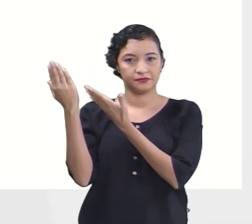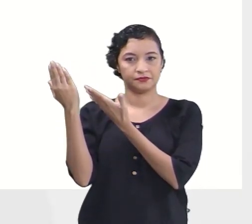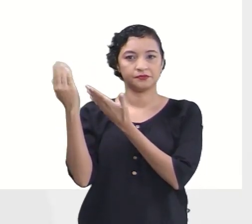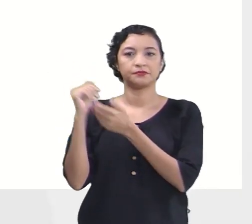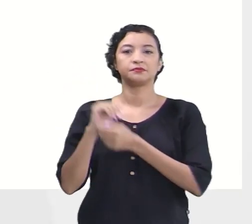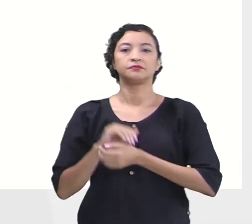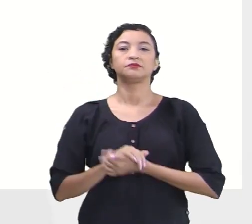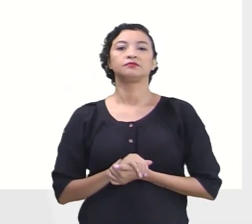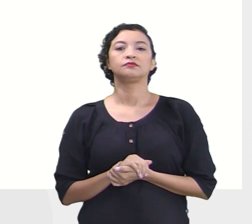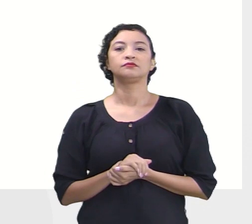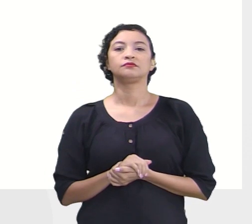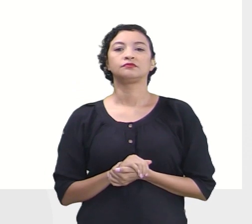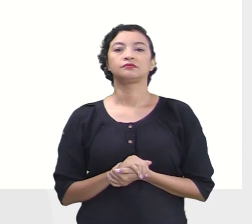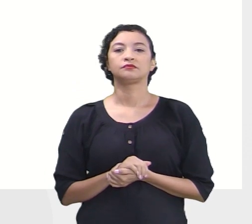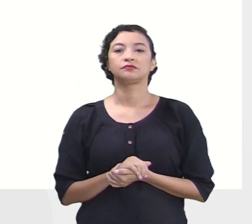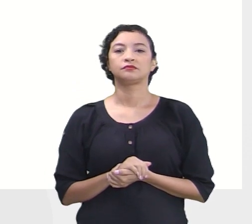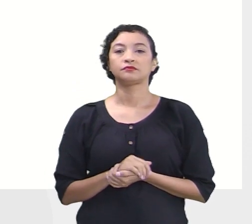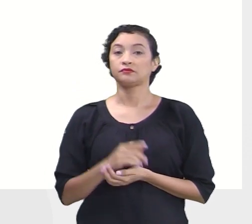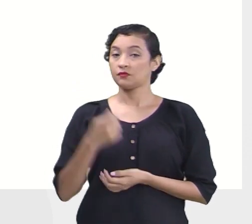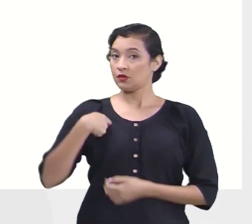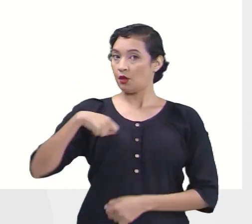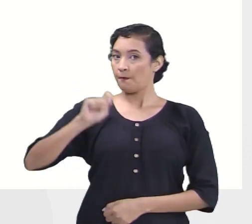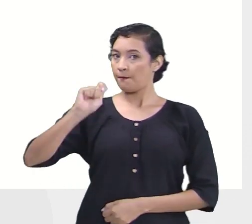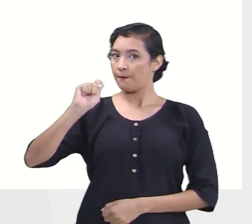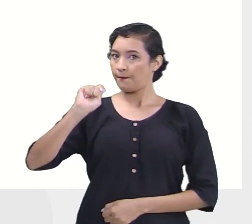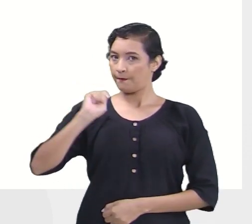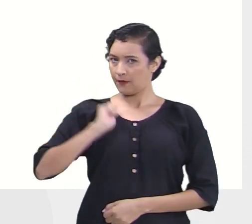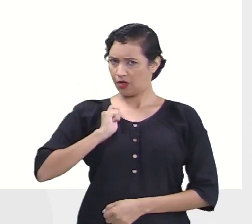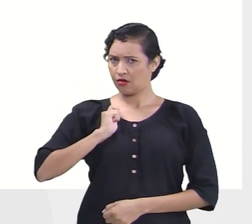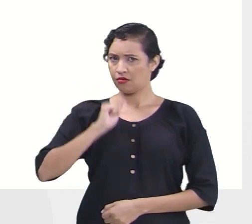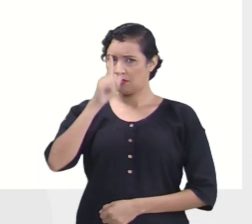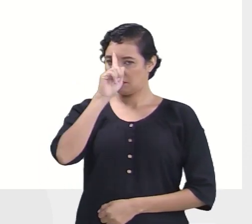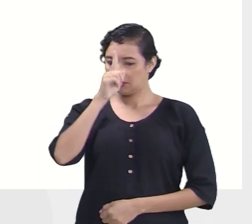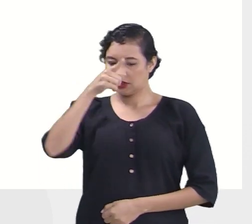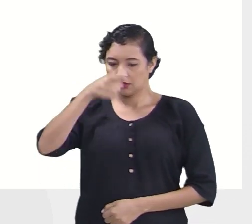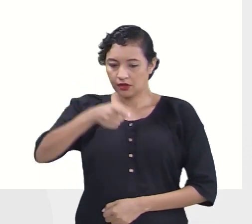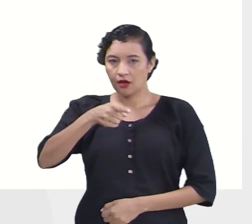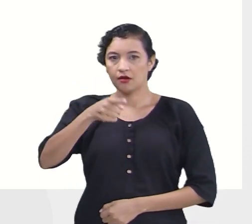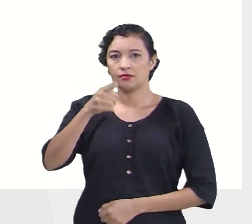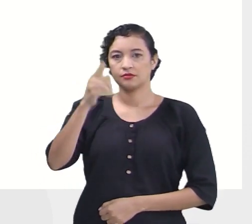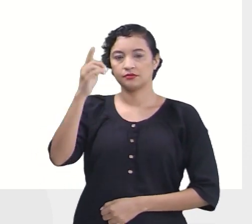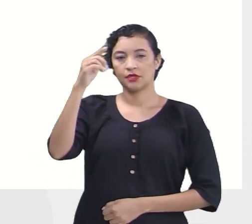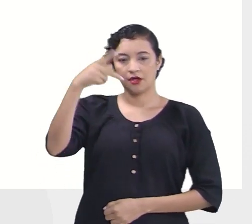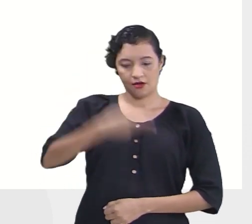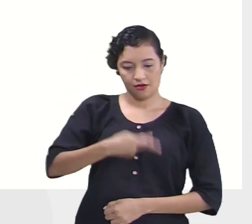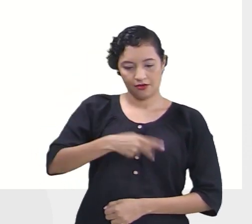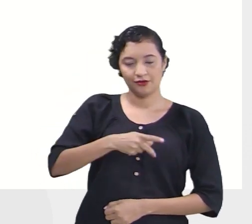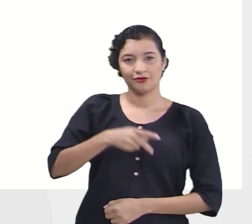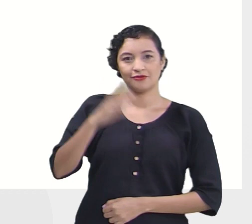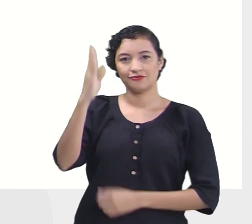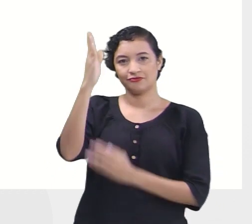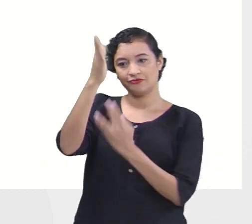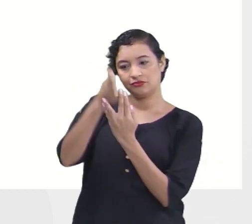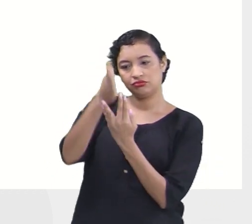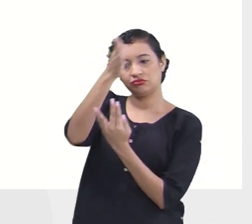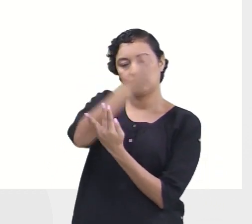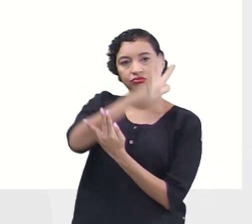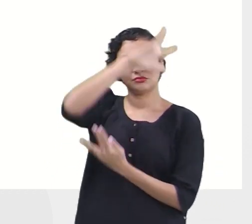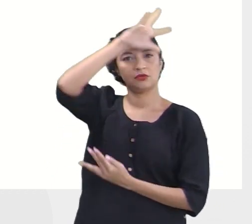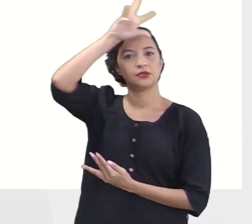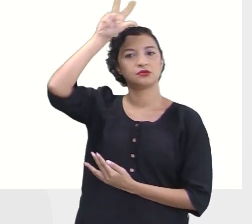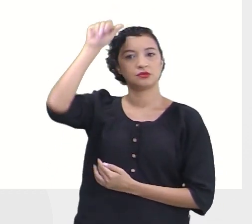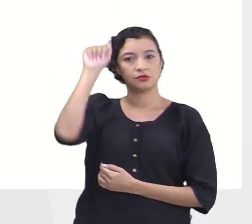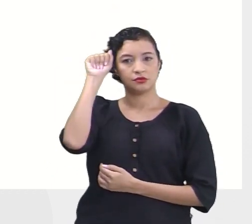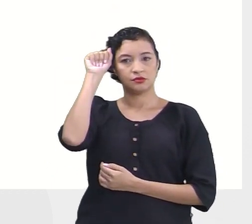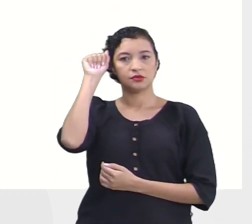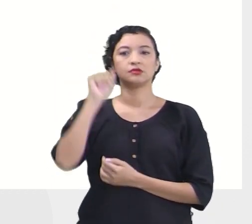território aqui pertencia à Espanha, que é o território onde está o estado do Amazonas. Portugal descobriu este